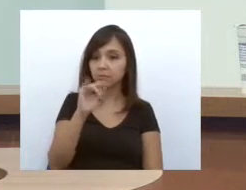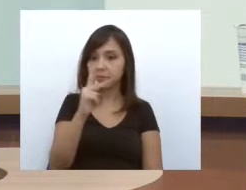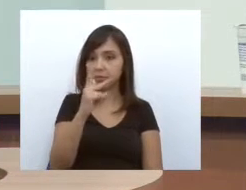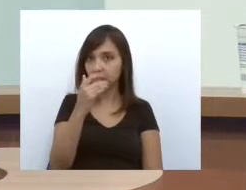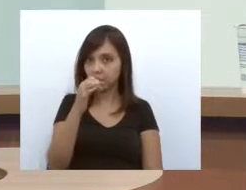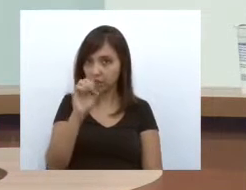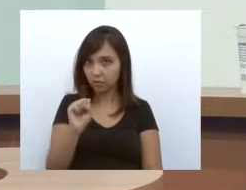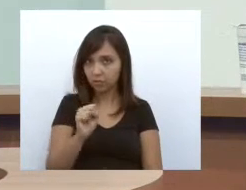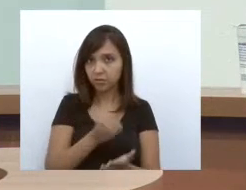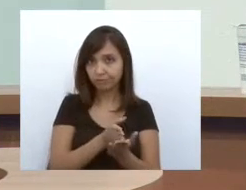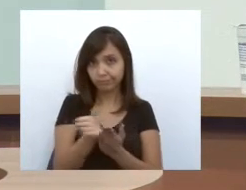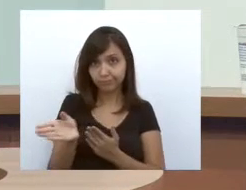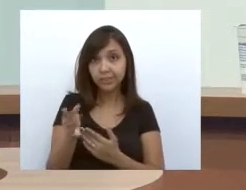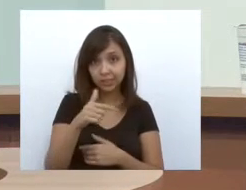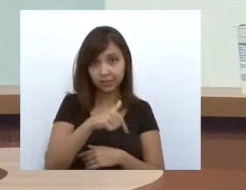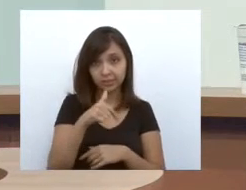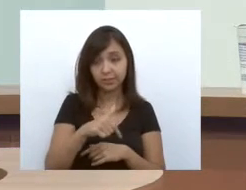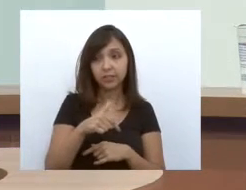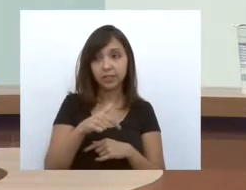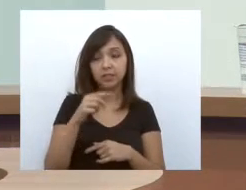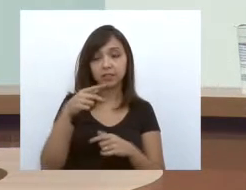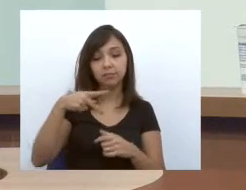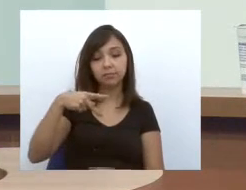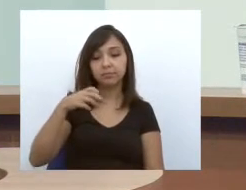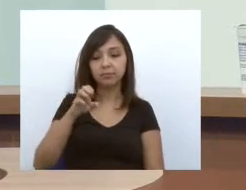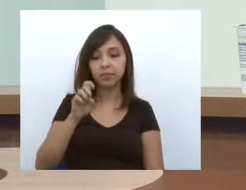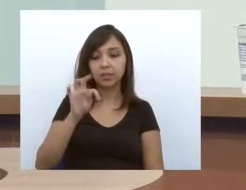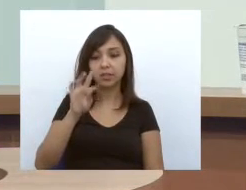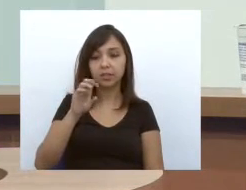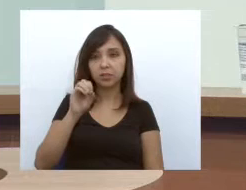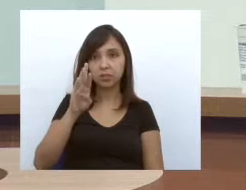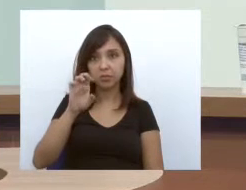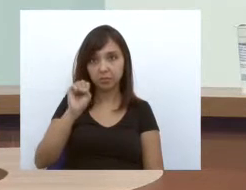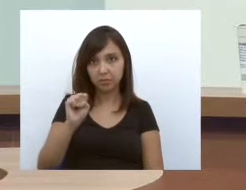em corrupção da Petrobras daria...